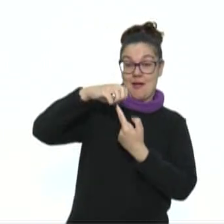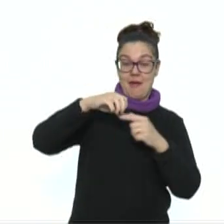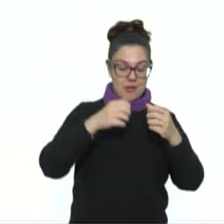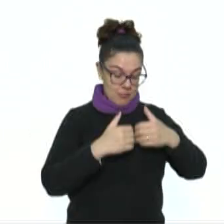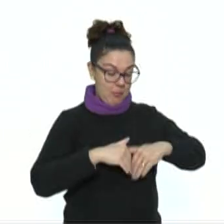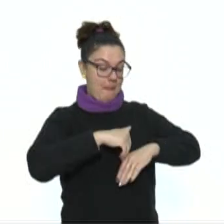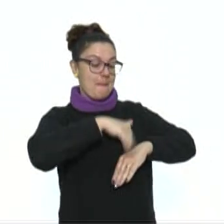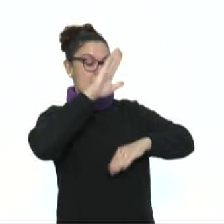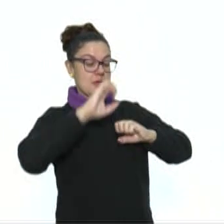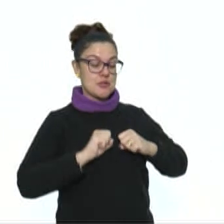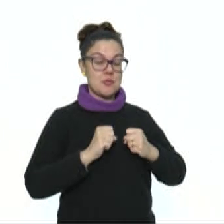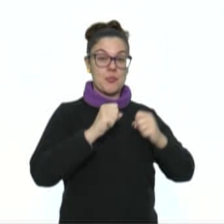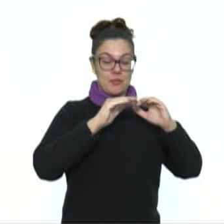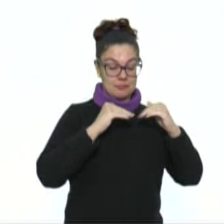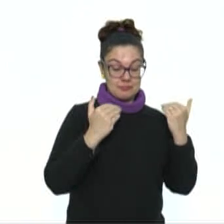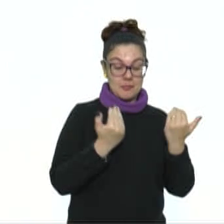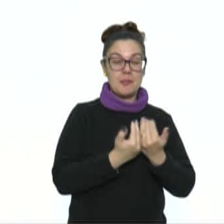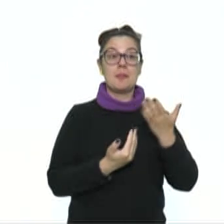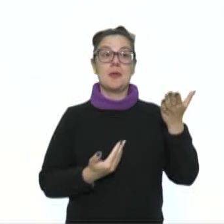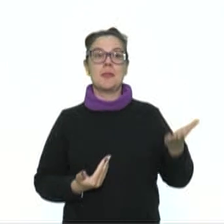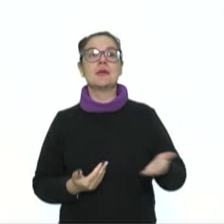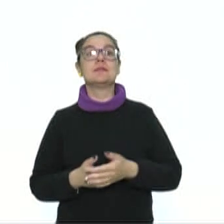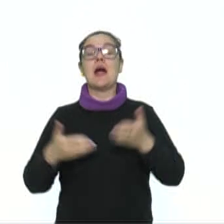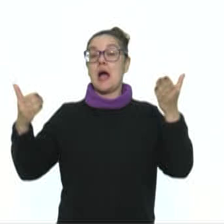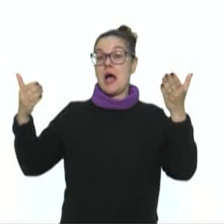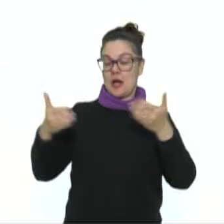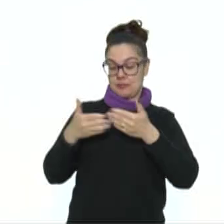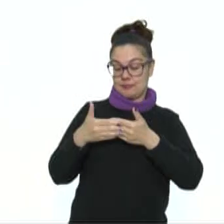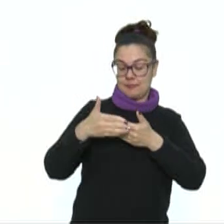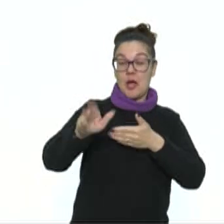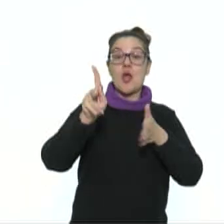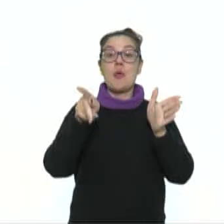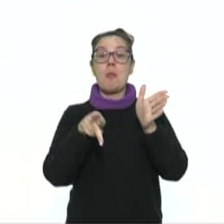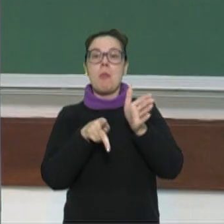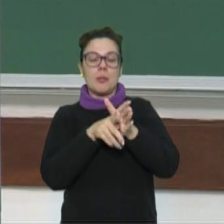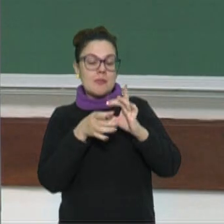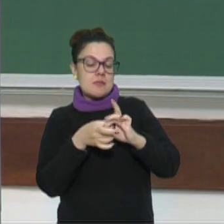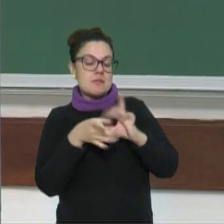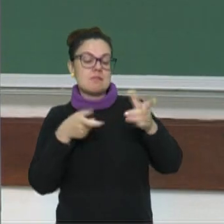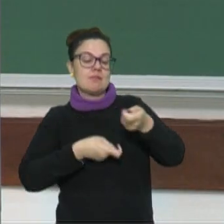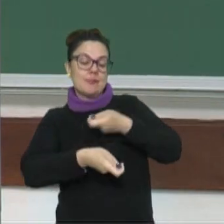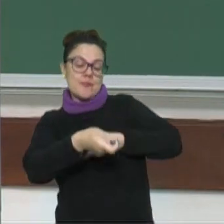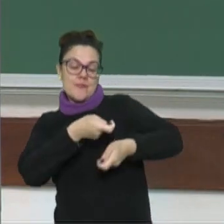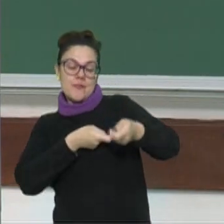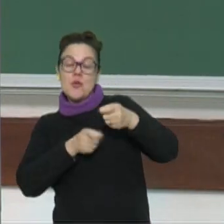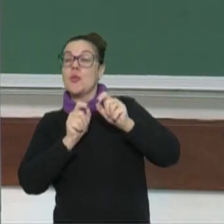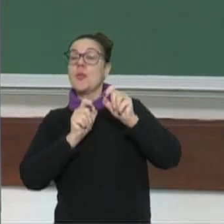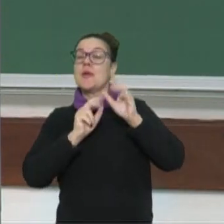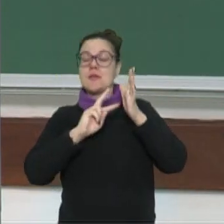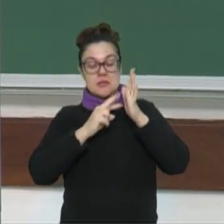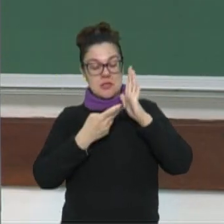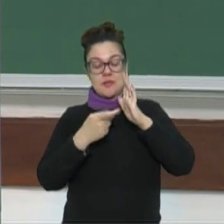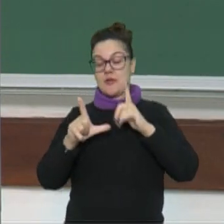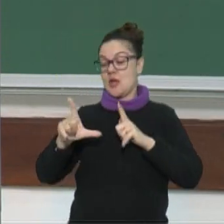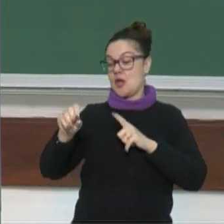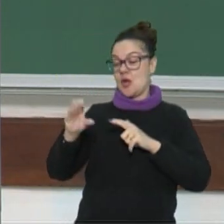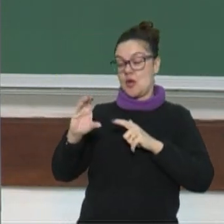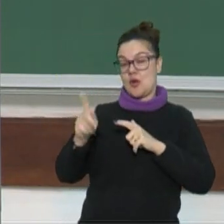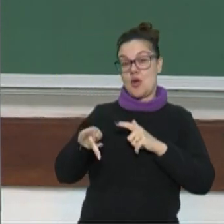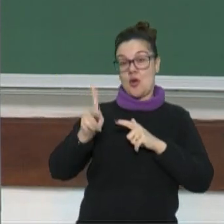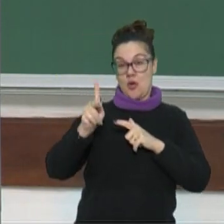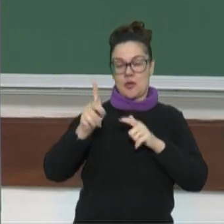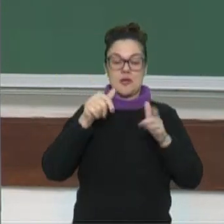do parlamento. Certo? E daí nós vamos para o liberalismo econômico. John Locke era o pai do